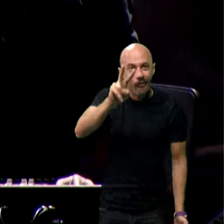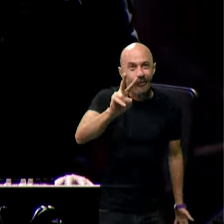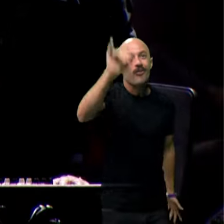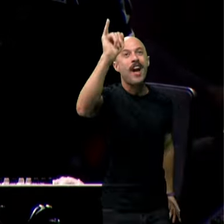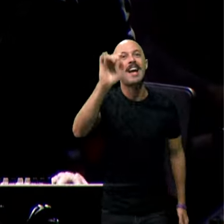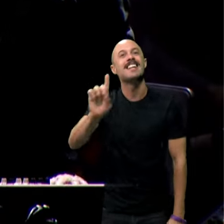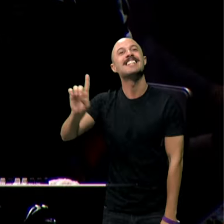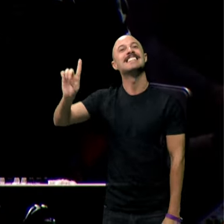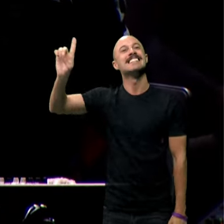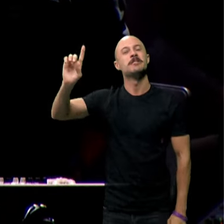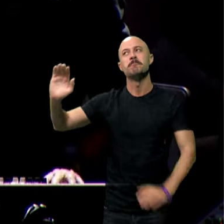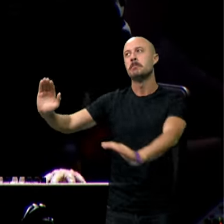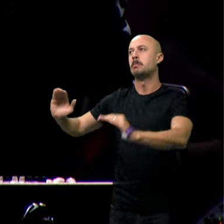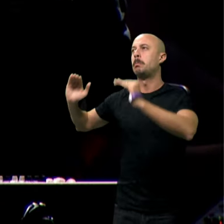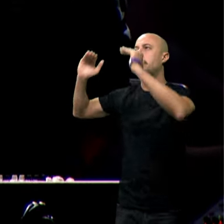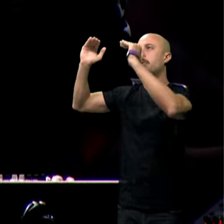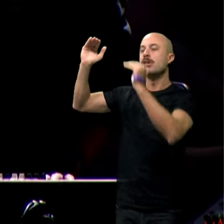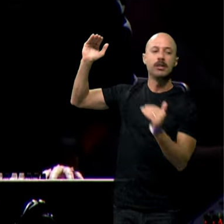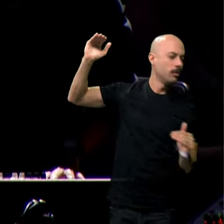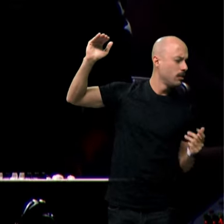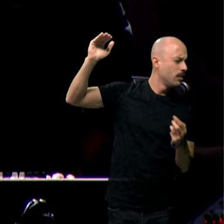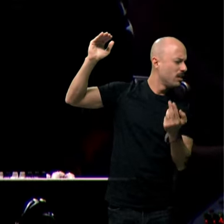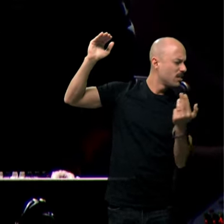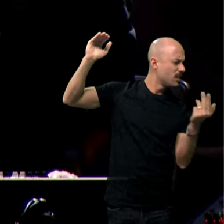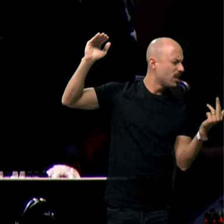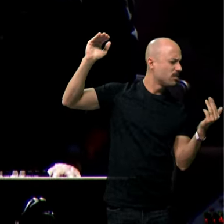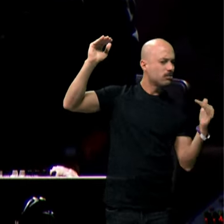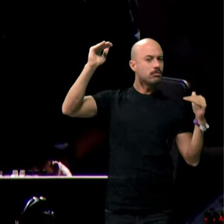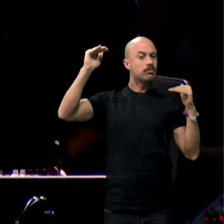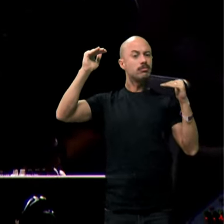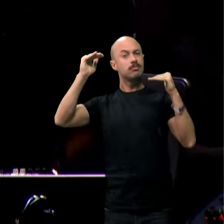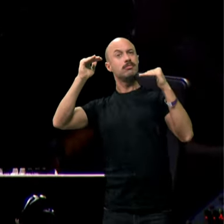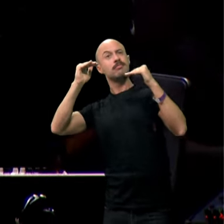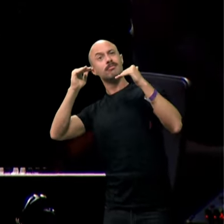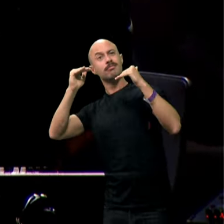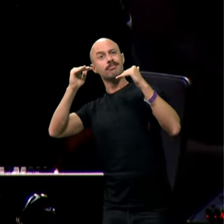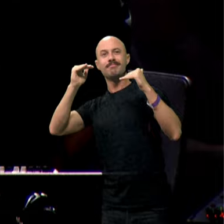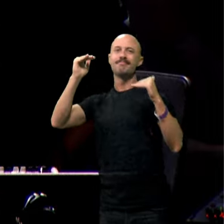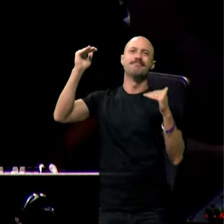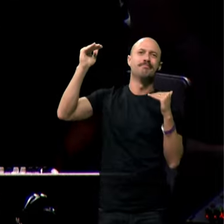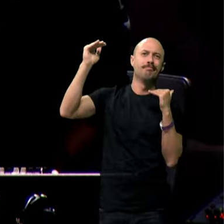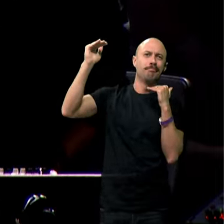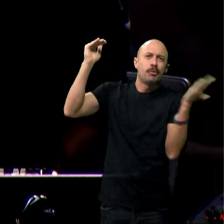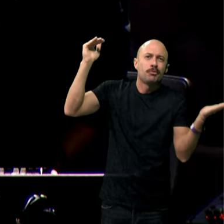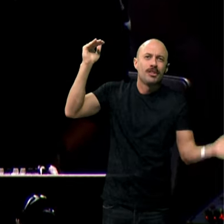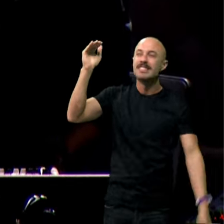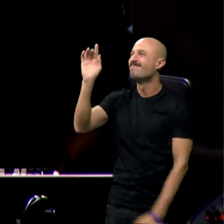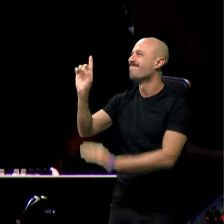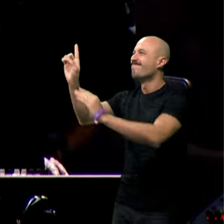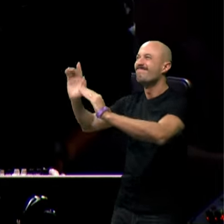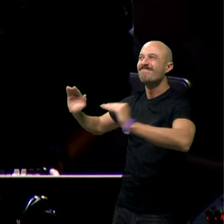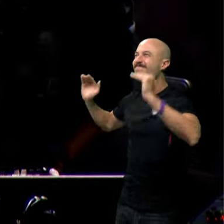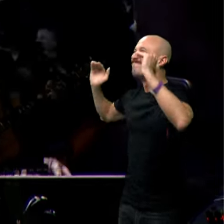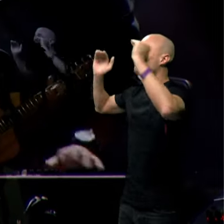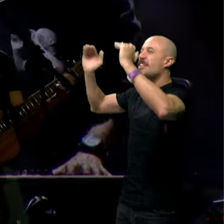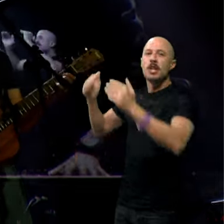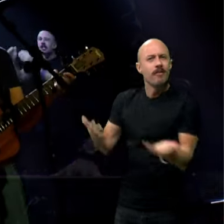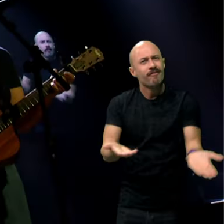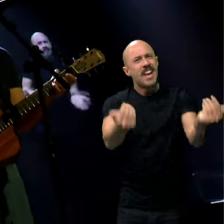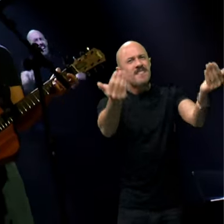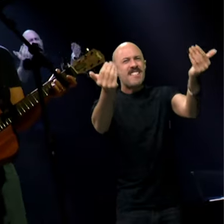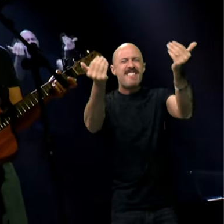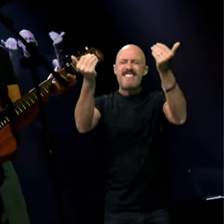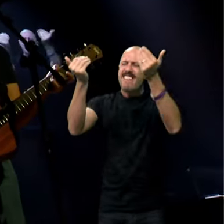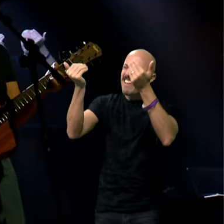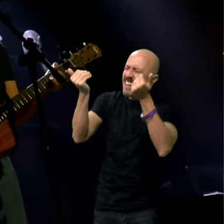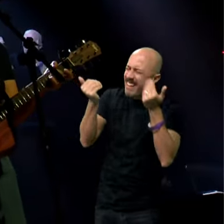igual a Ele. Oh, feche os seus olhos, clame por uma revelação nova de quem Ele é. Vamos lá, igreja, nós não temos